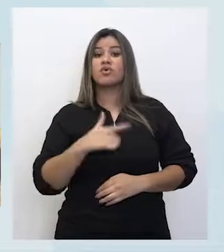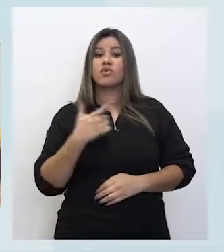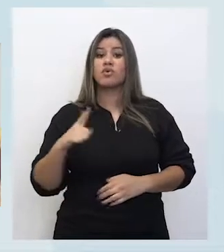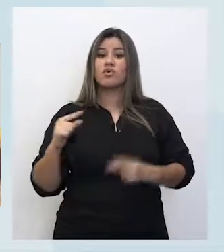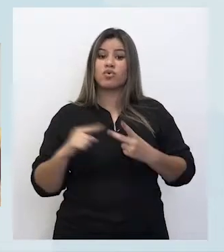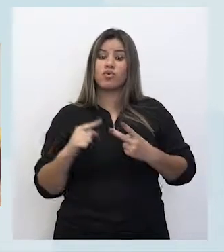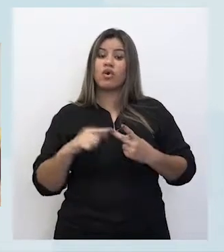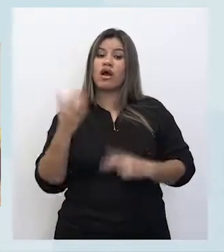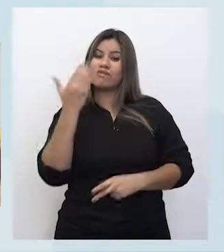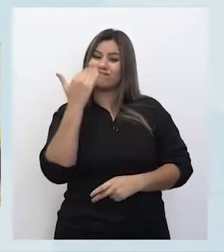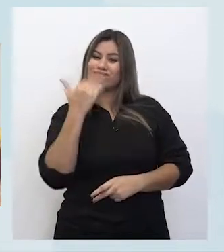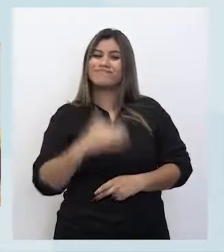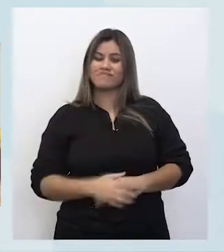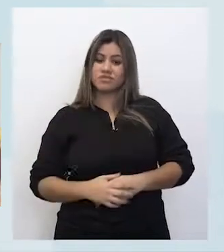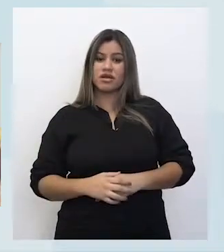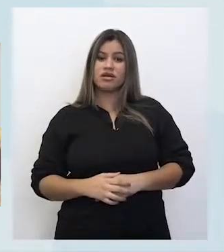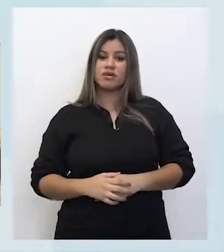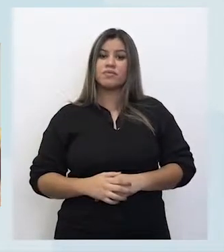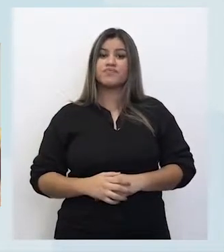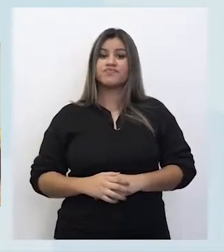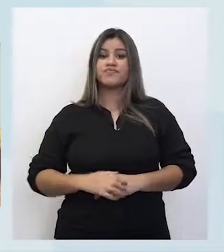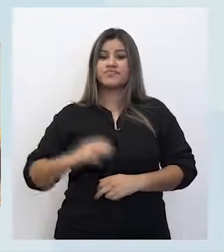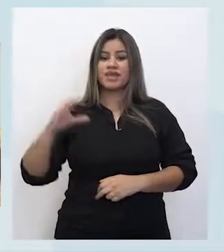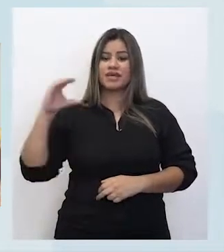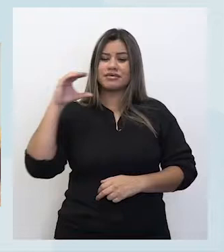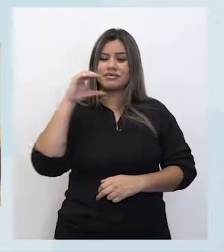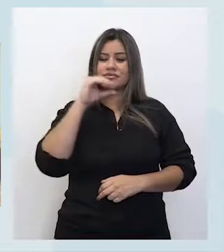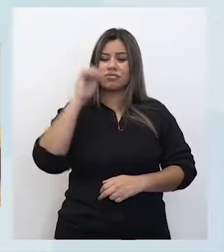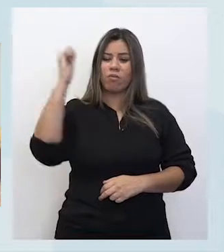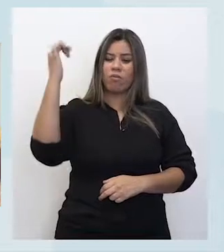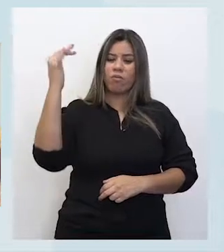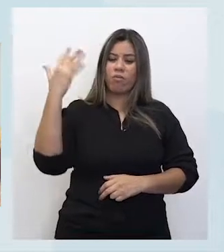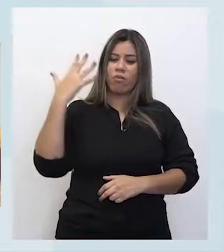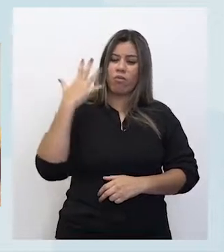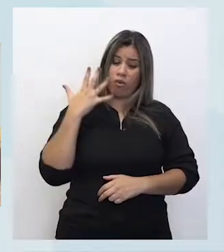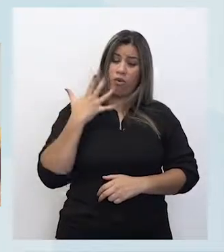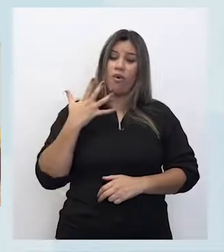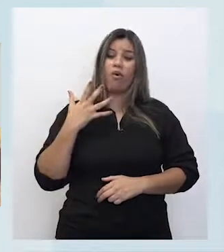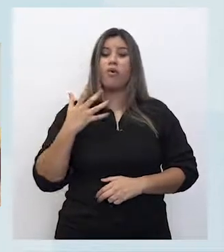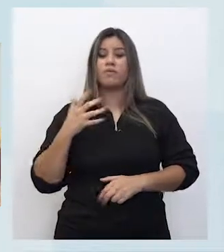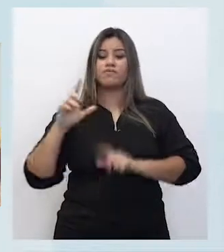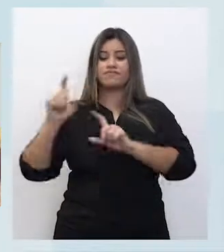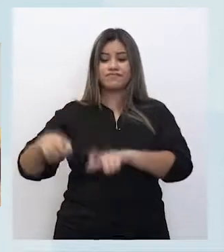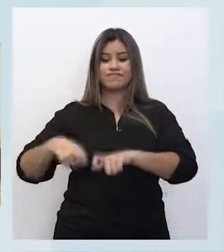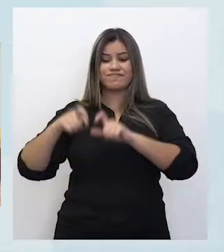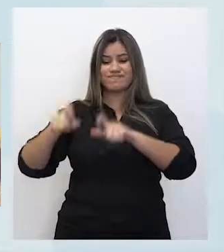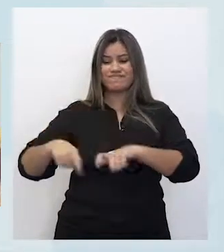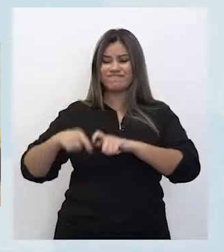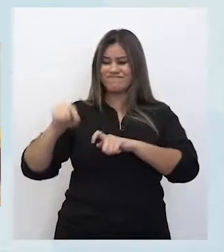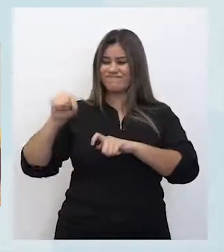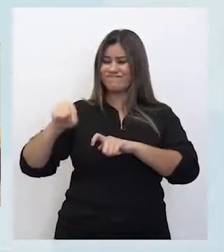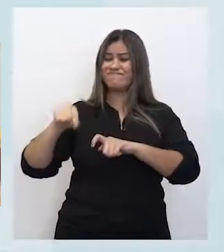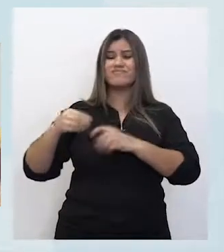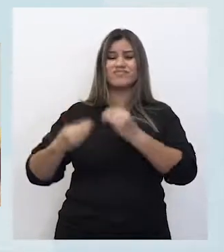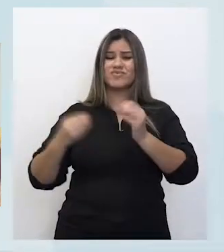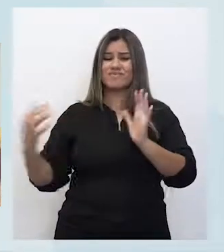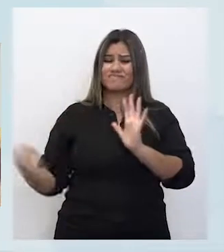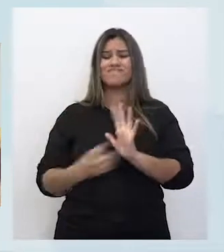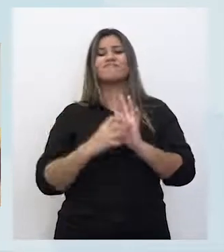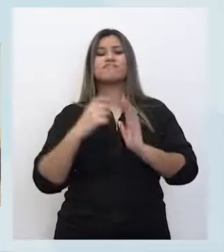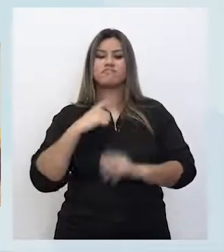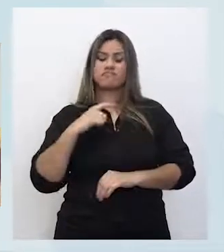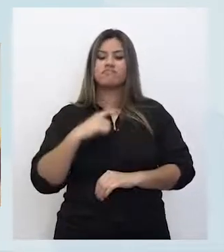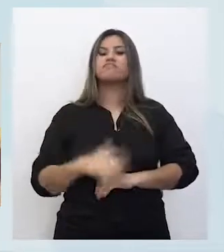alimentação. Com a elevação da temperatura média do planeta, a produção agrícola é diretamente